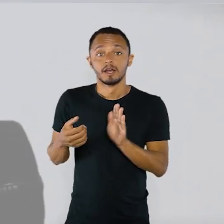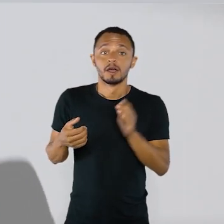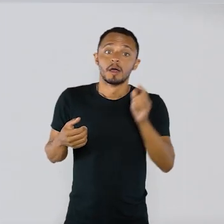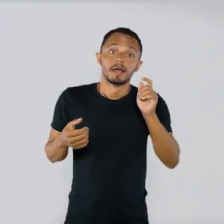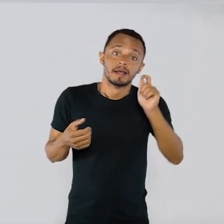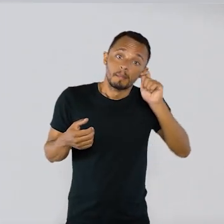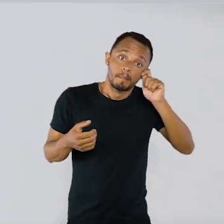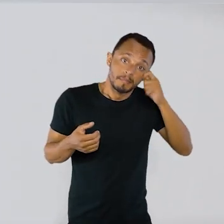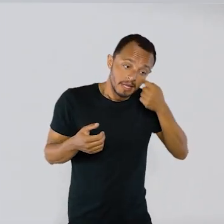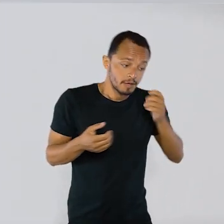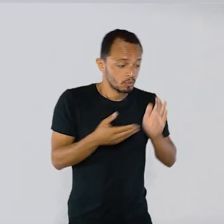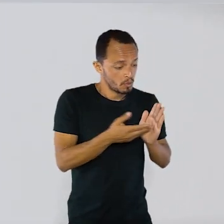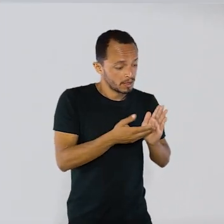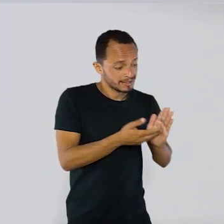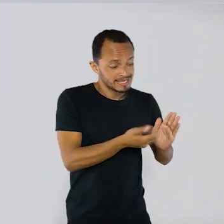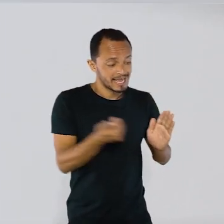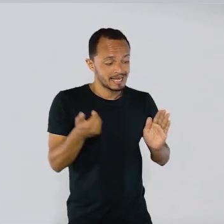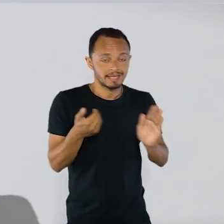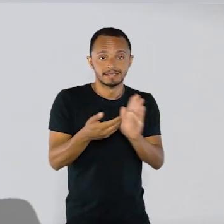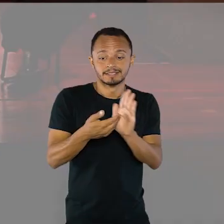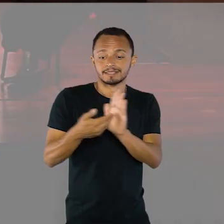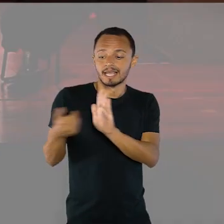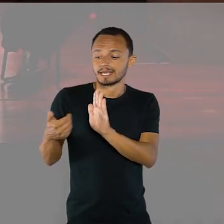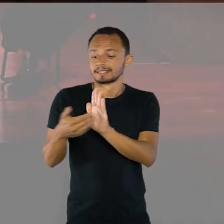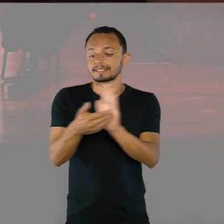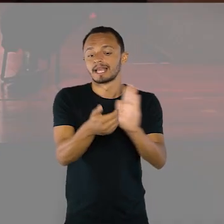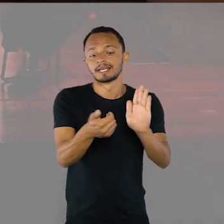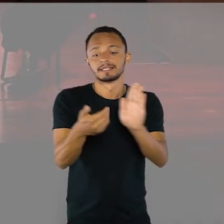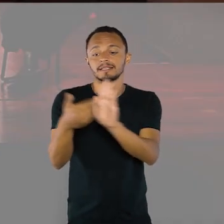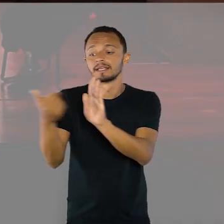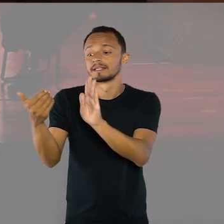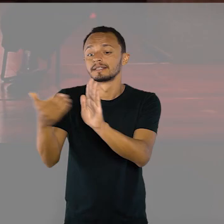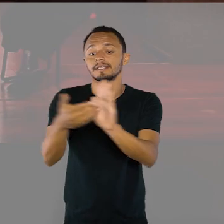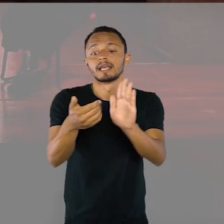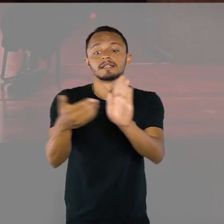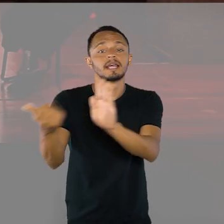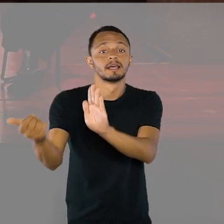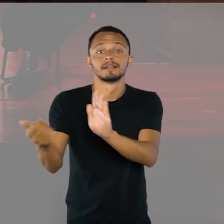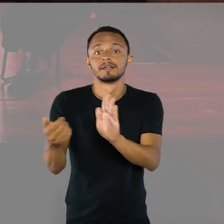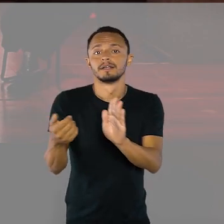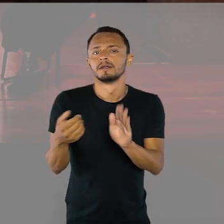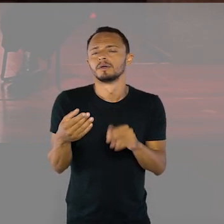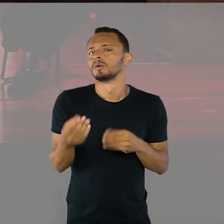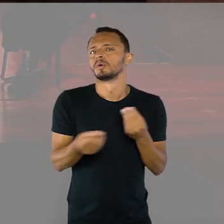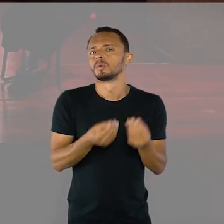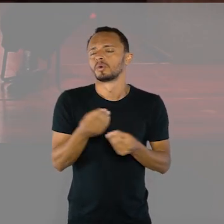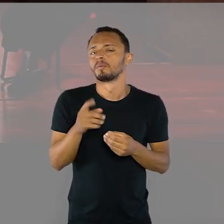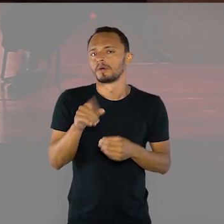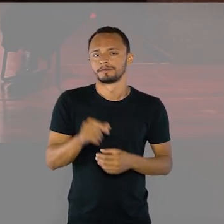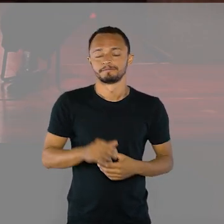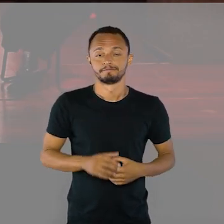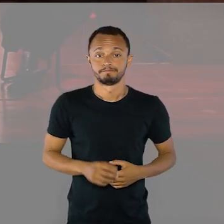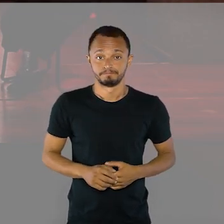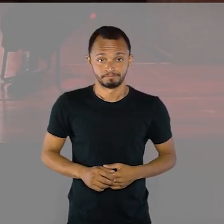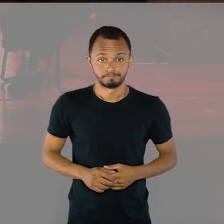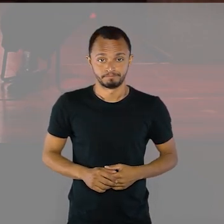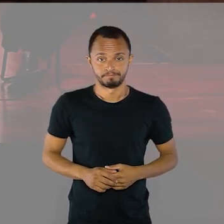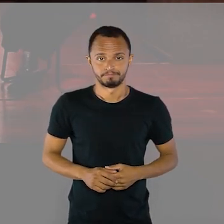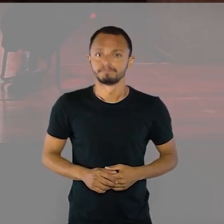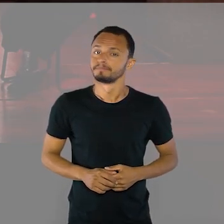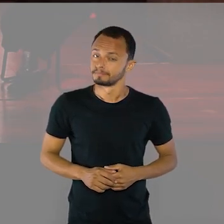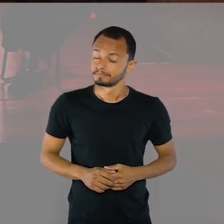os negros? Acho que o Lúcia pode falar. Eu acho que, enfim, sem dúvida, né, isso é